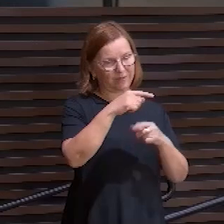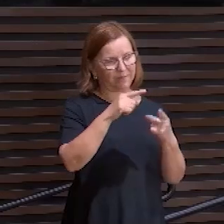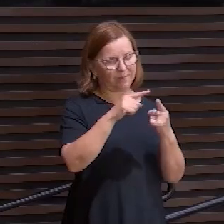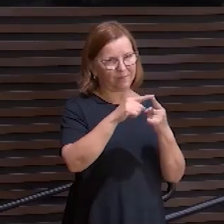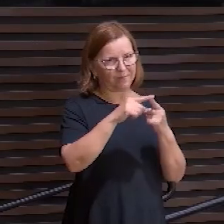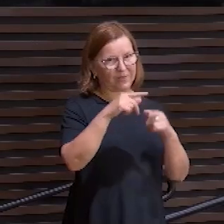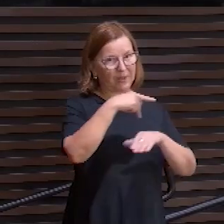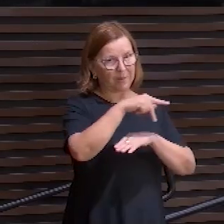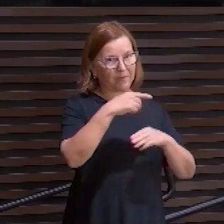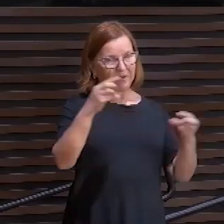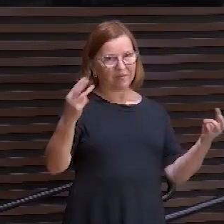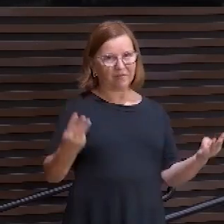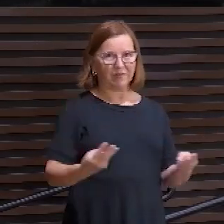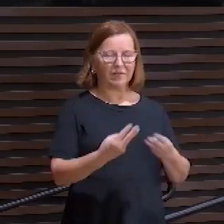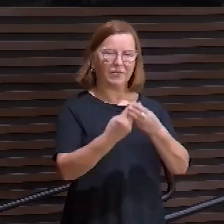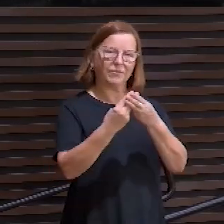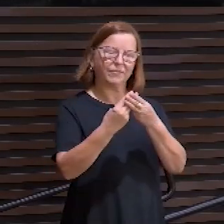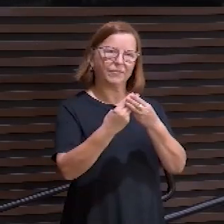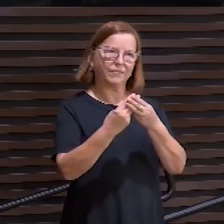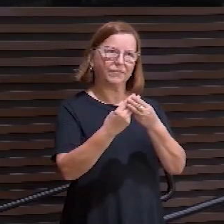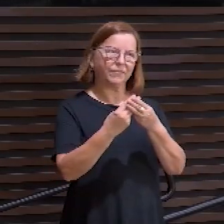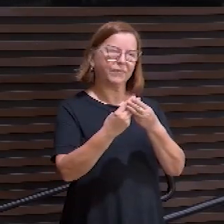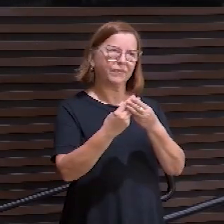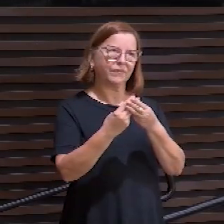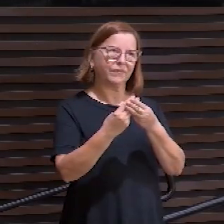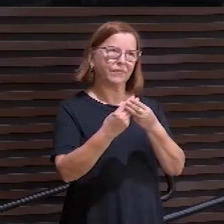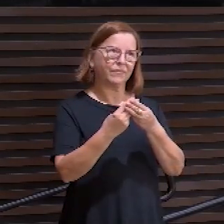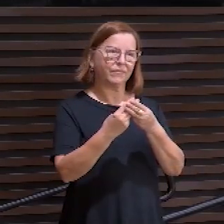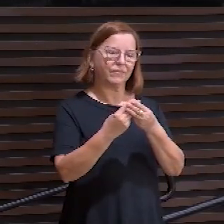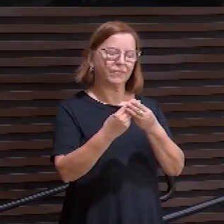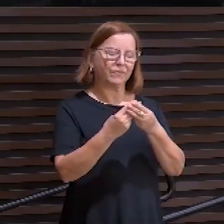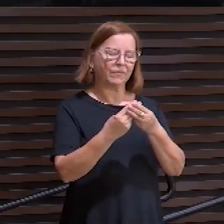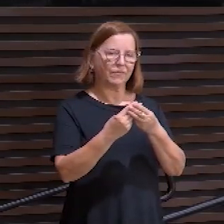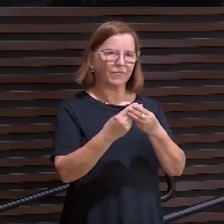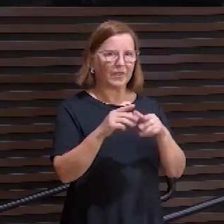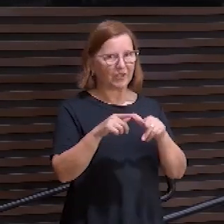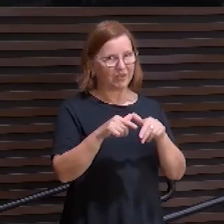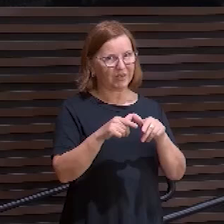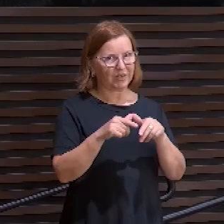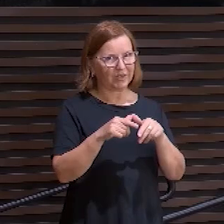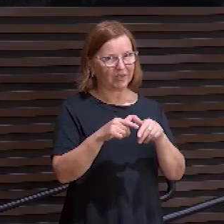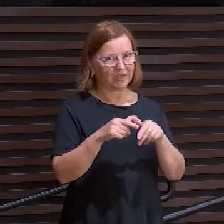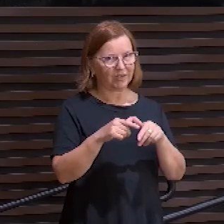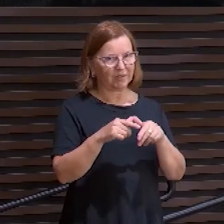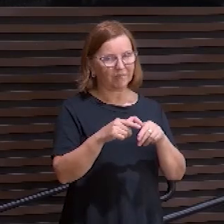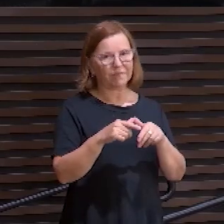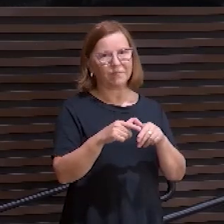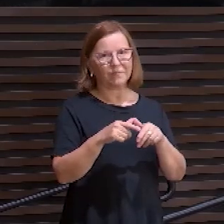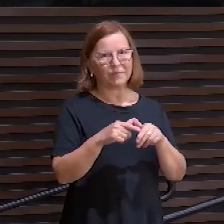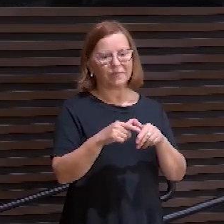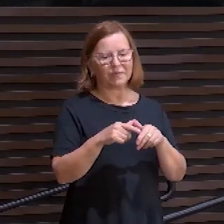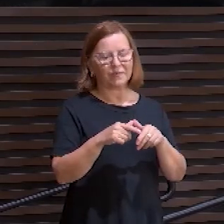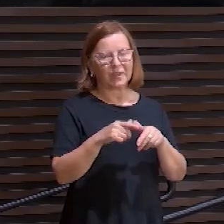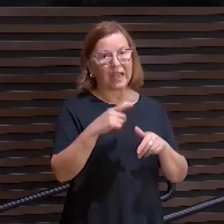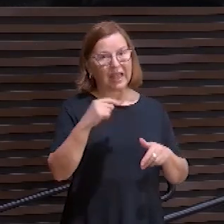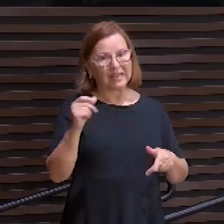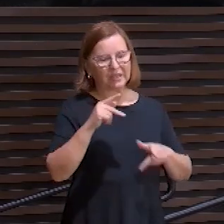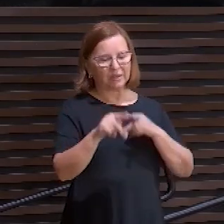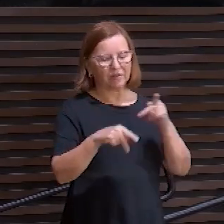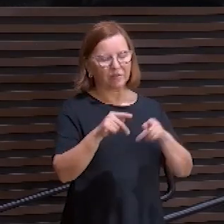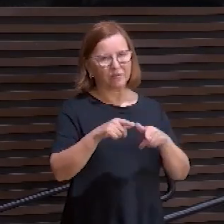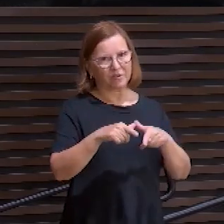Páscoa judaica, a Páscoa de Israel, a saída do povo de Israel